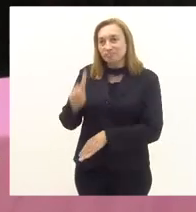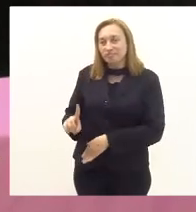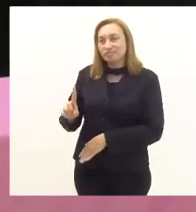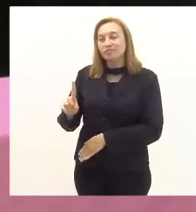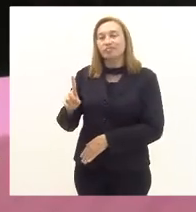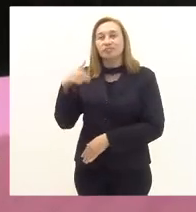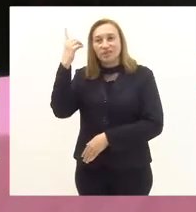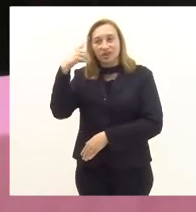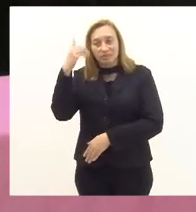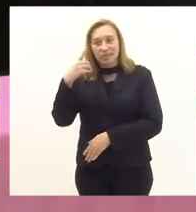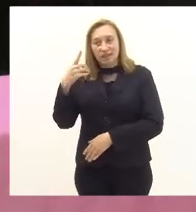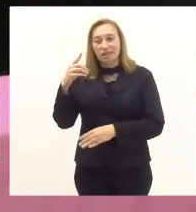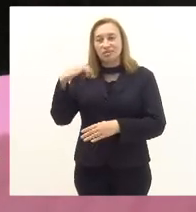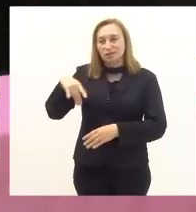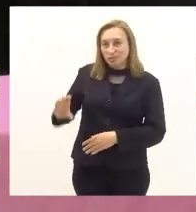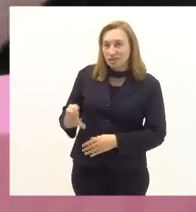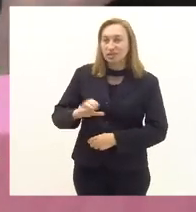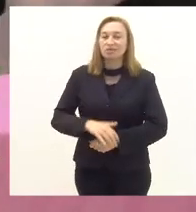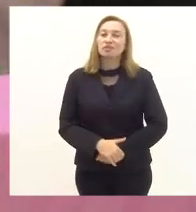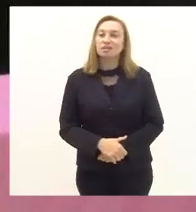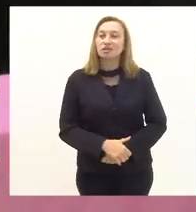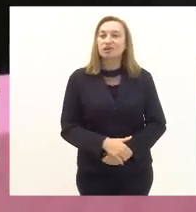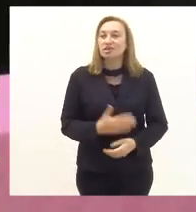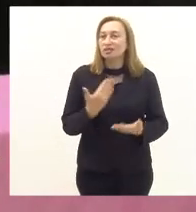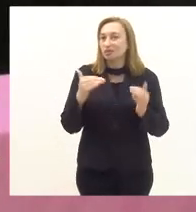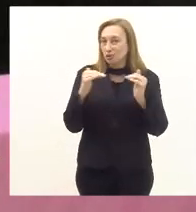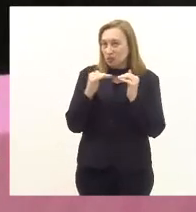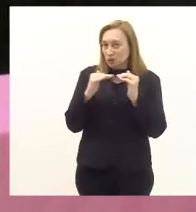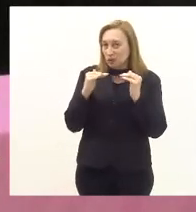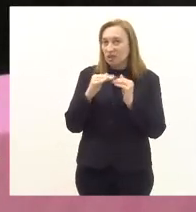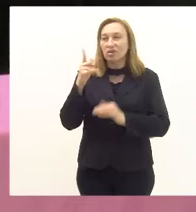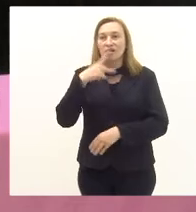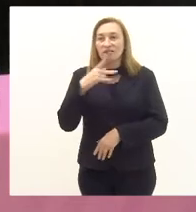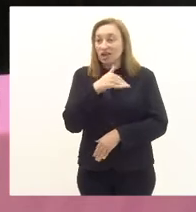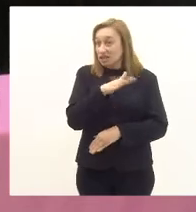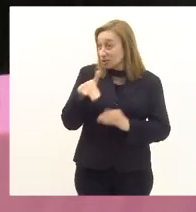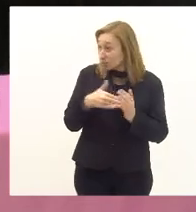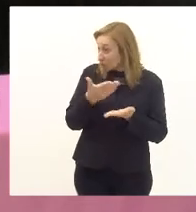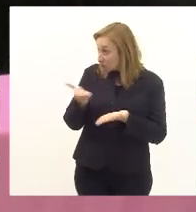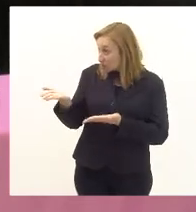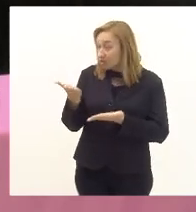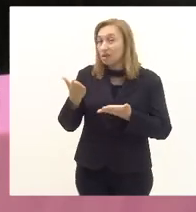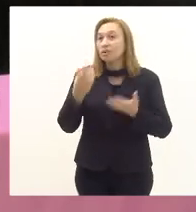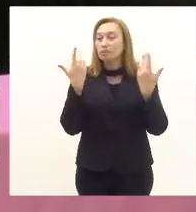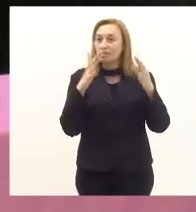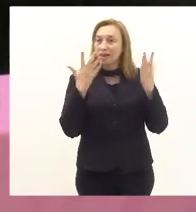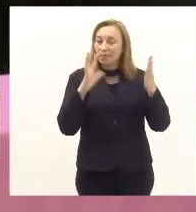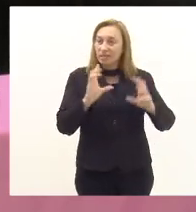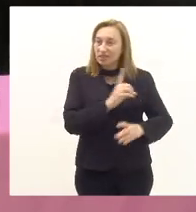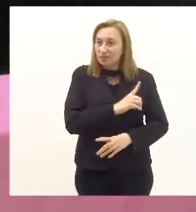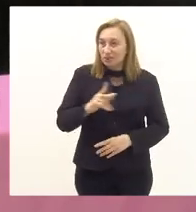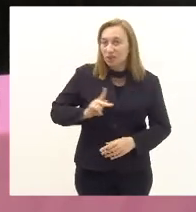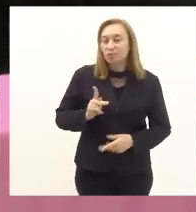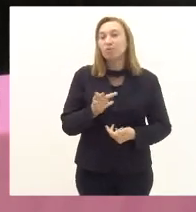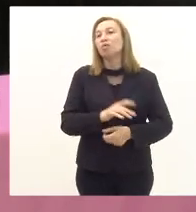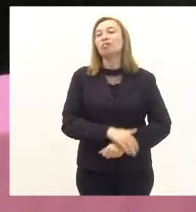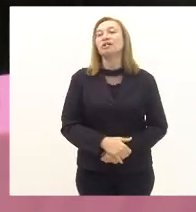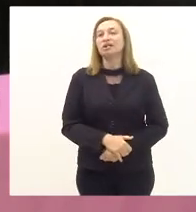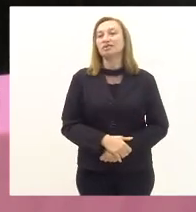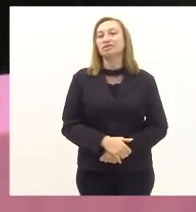Mink. Eu concordei muito, né, com a fala de todos, parabéns à Defensoria, brilhante. Tá?